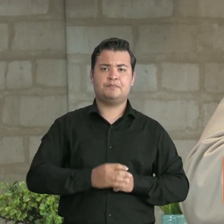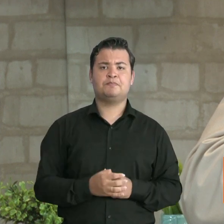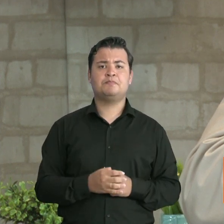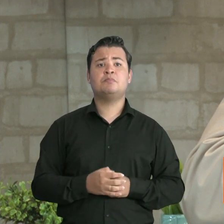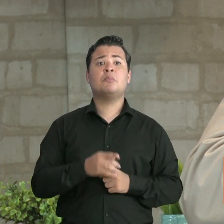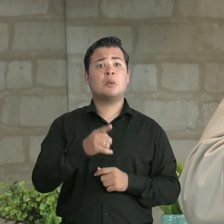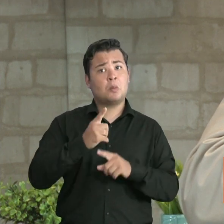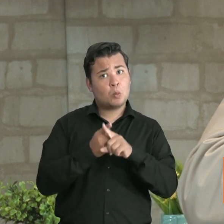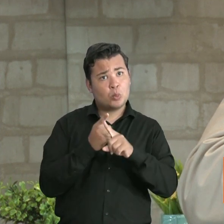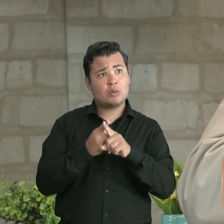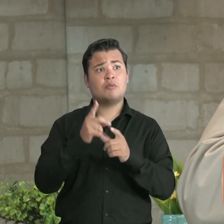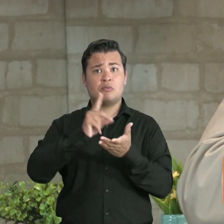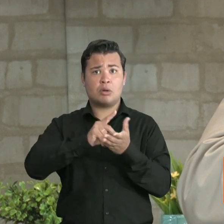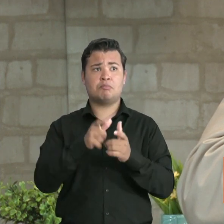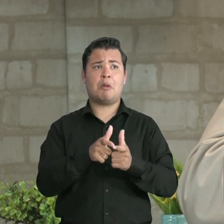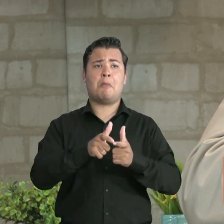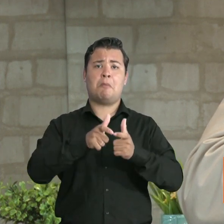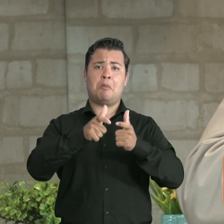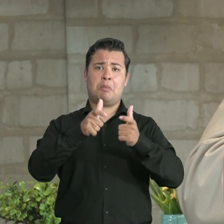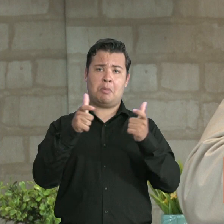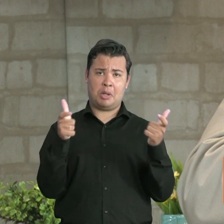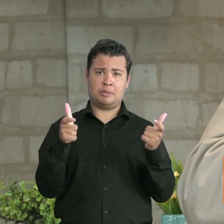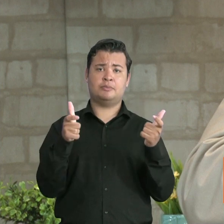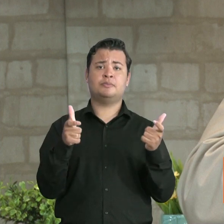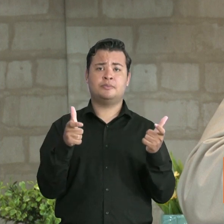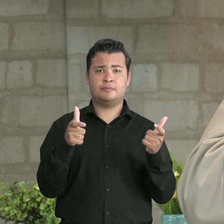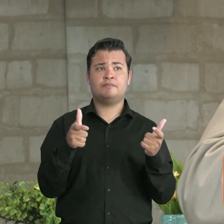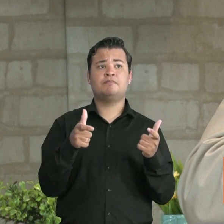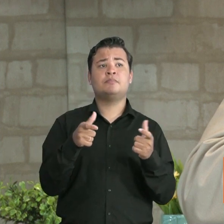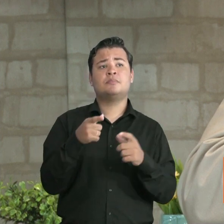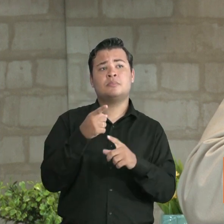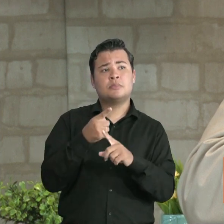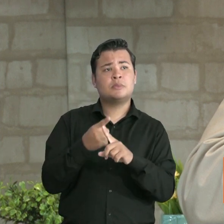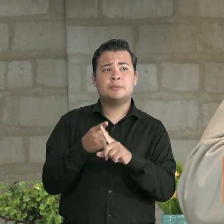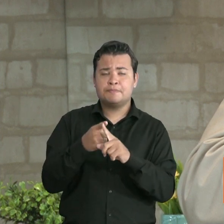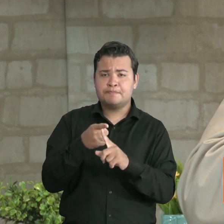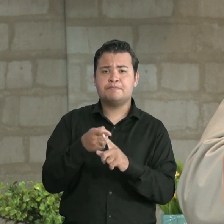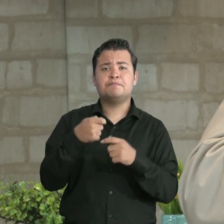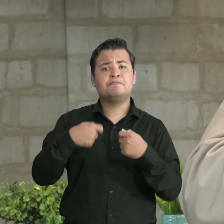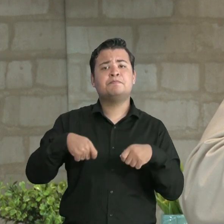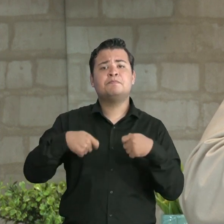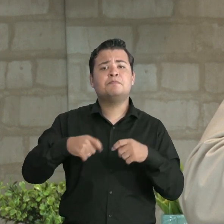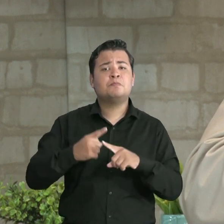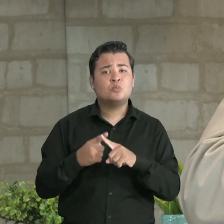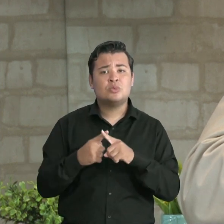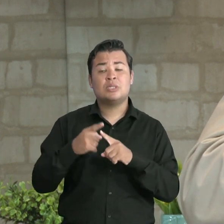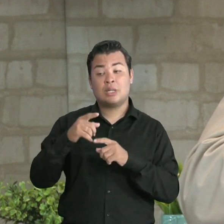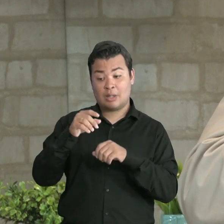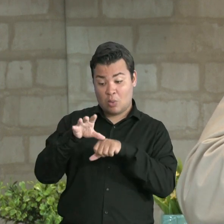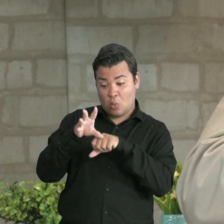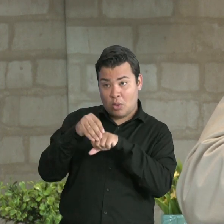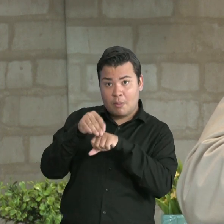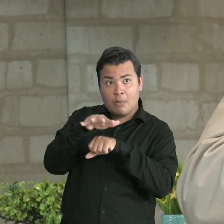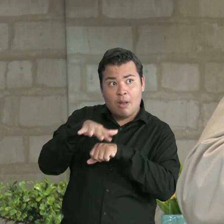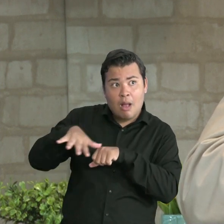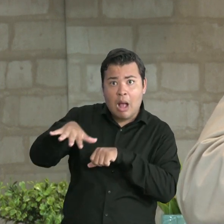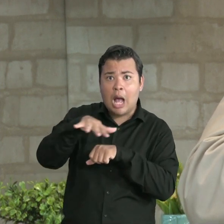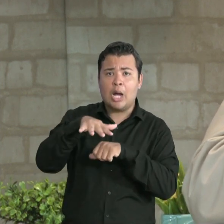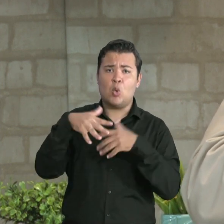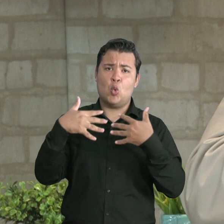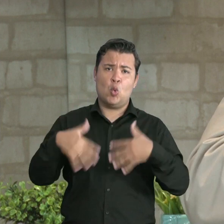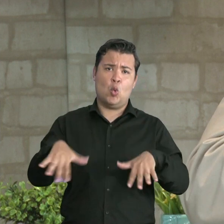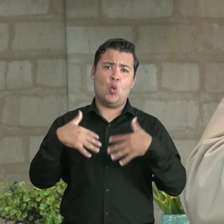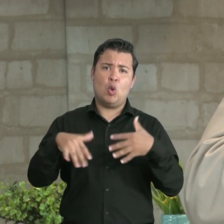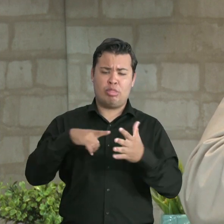algo que tem crescido e é requerido pela própria exigência, pela complexidade do saber no mundo hoje.